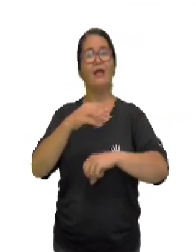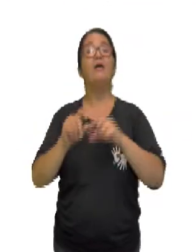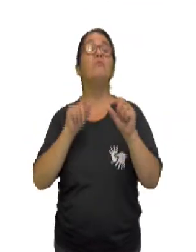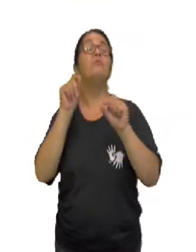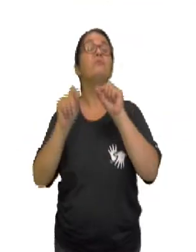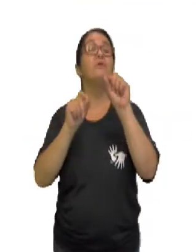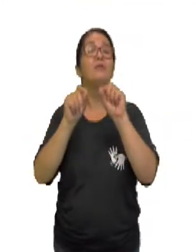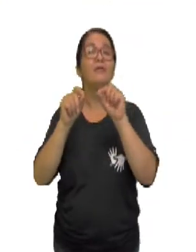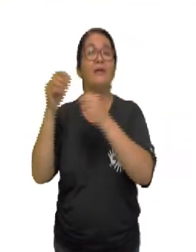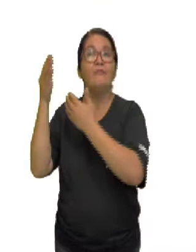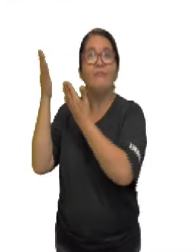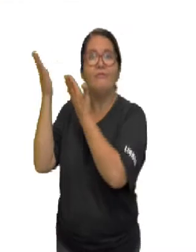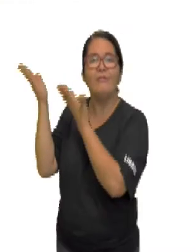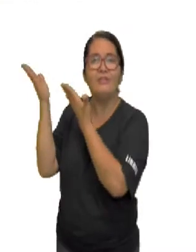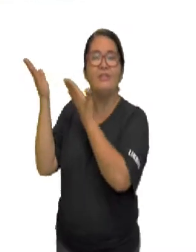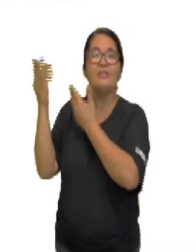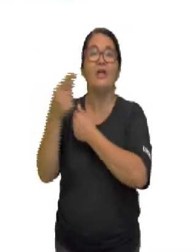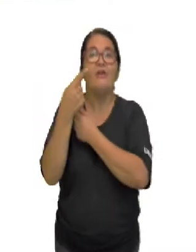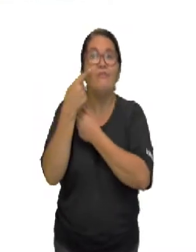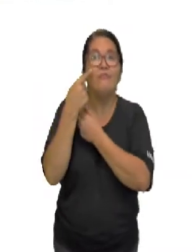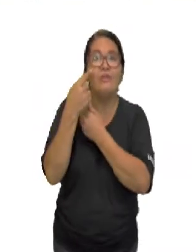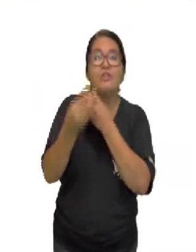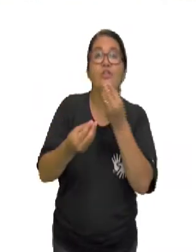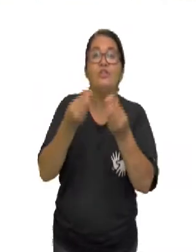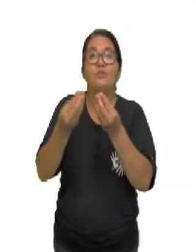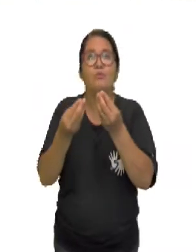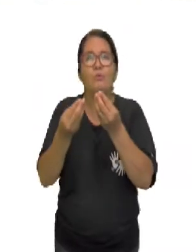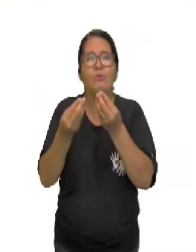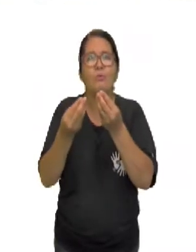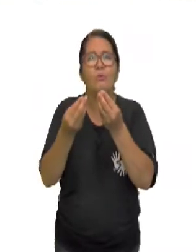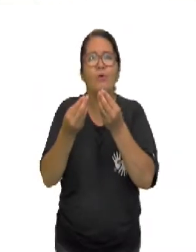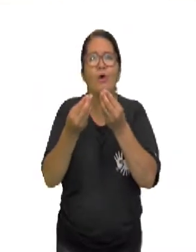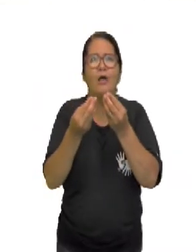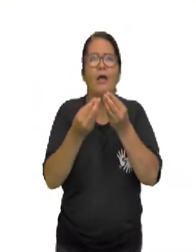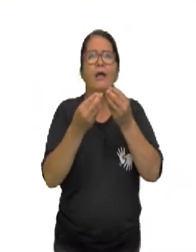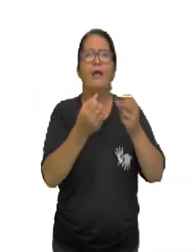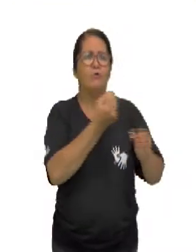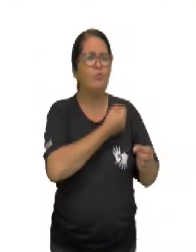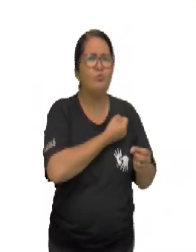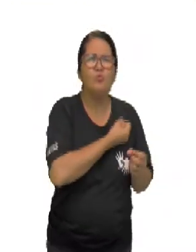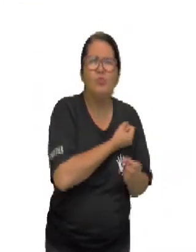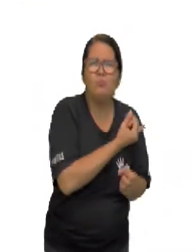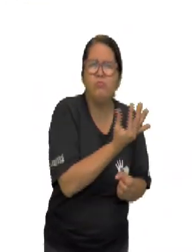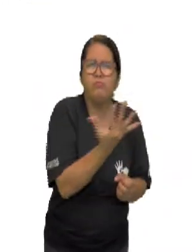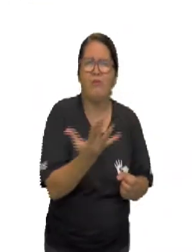desproporção entre o número de habitantes e o